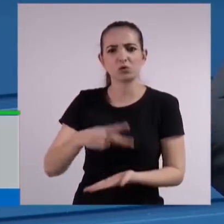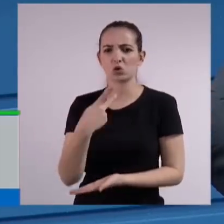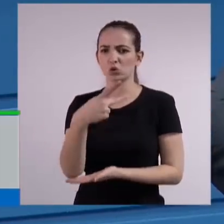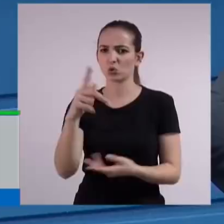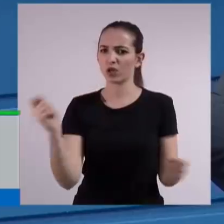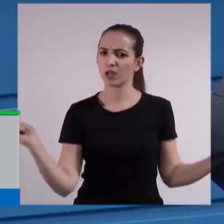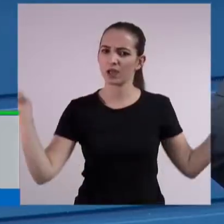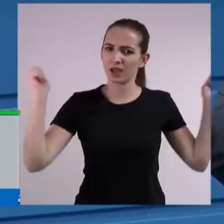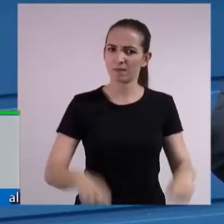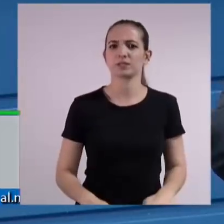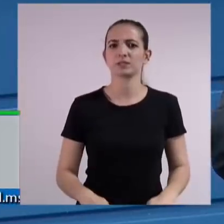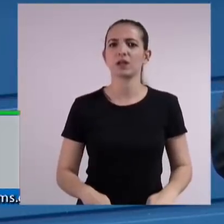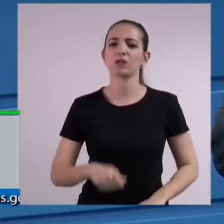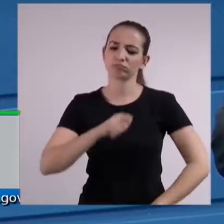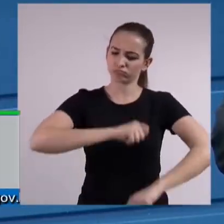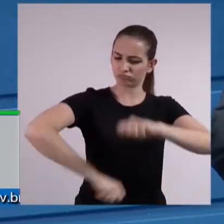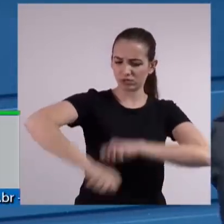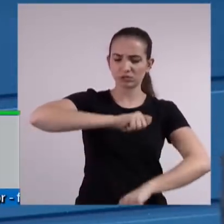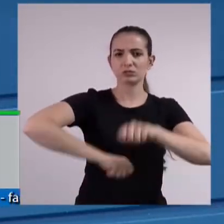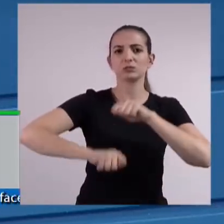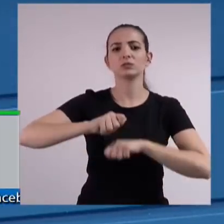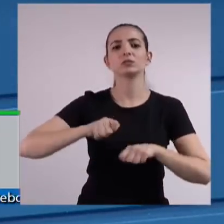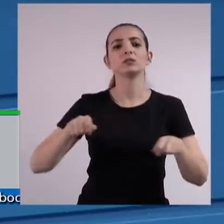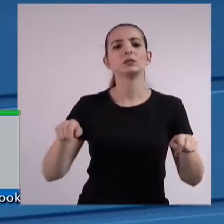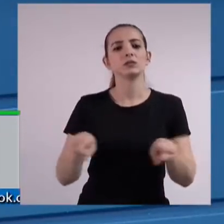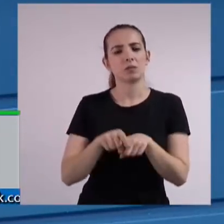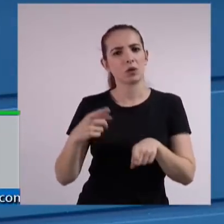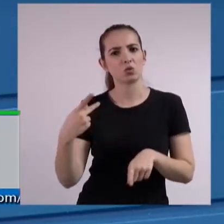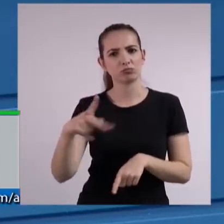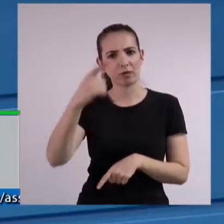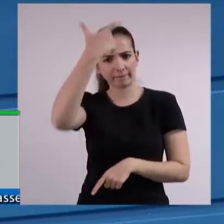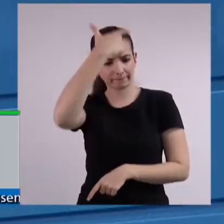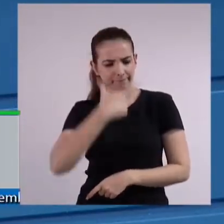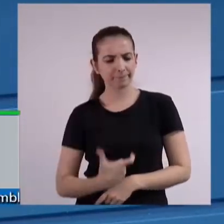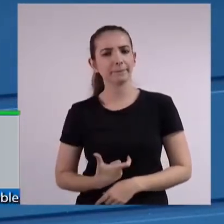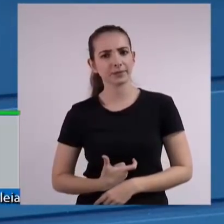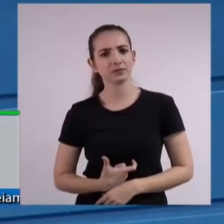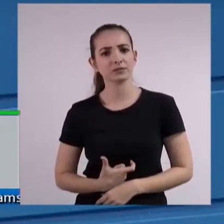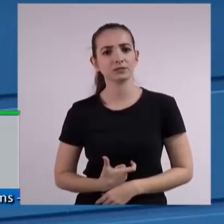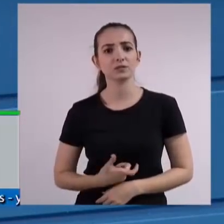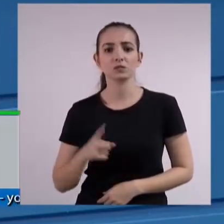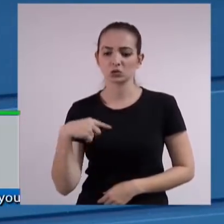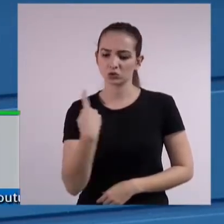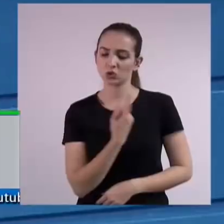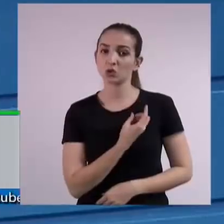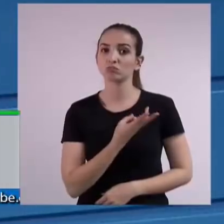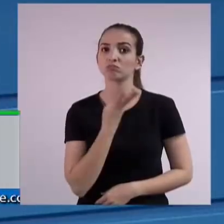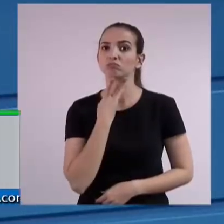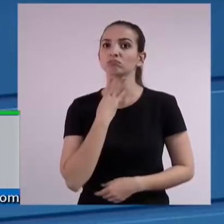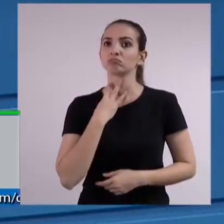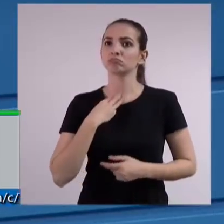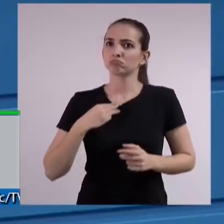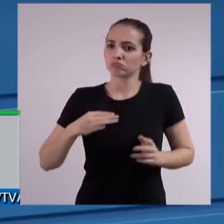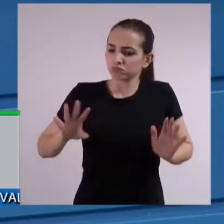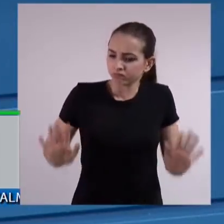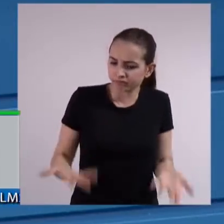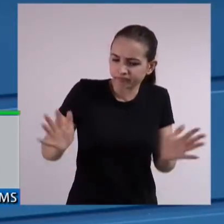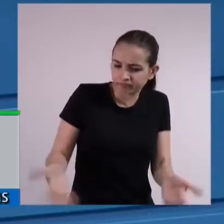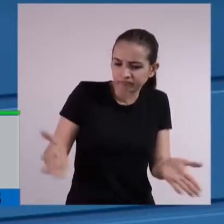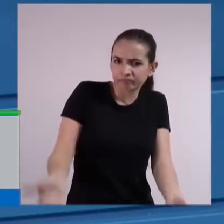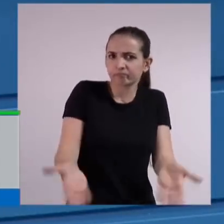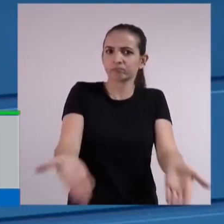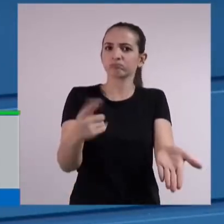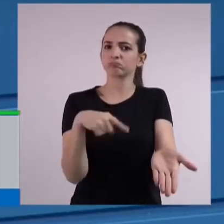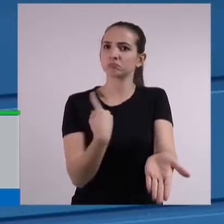sua capacidade administrativa, a sua pessoa, e isso nos motiva muito.